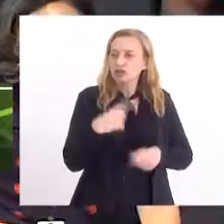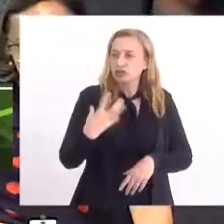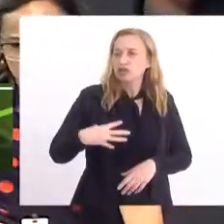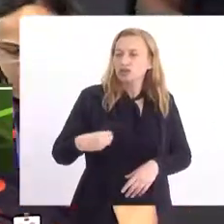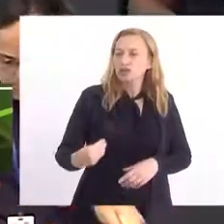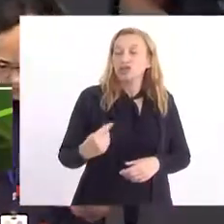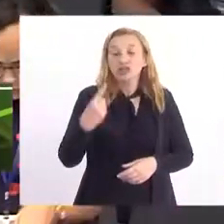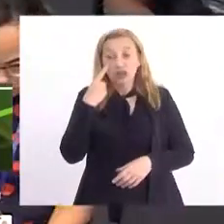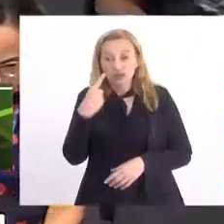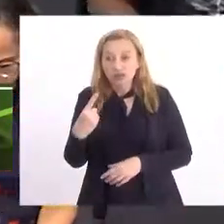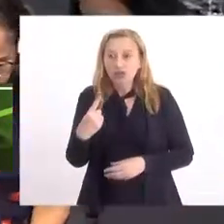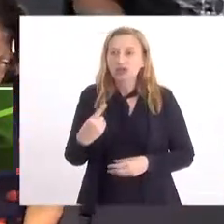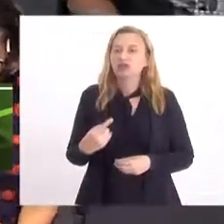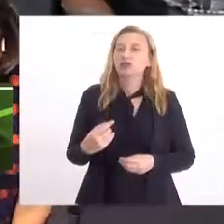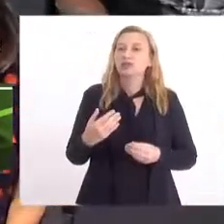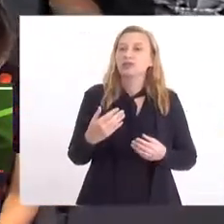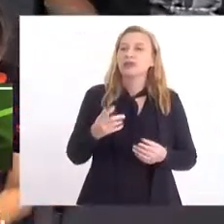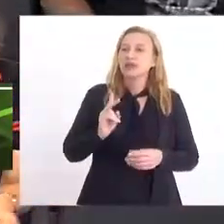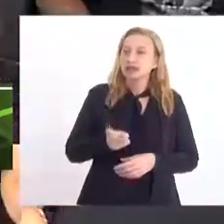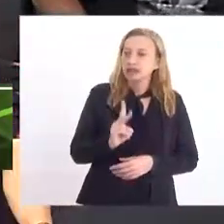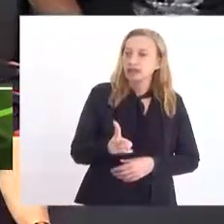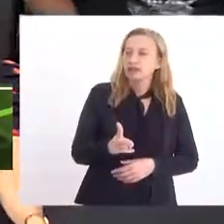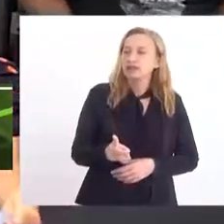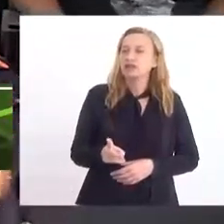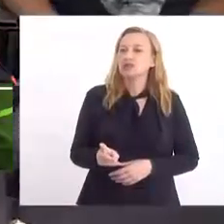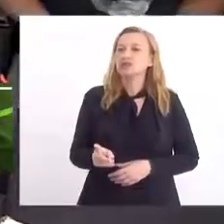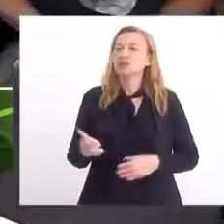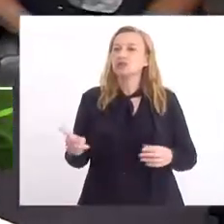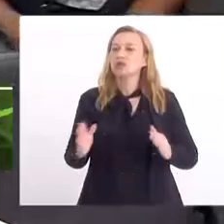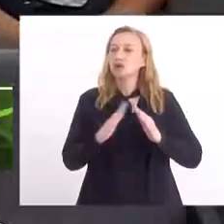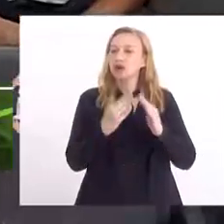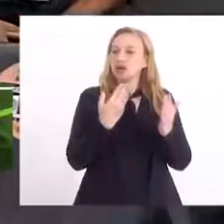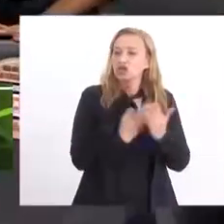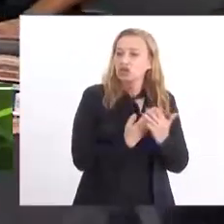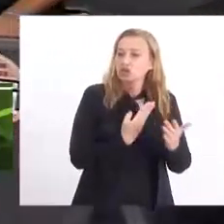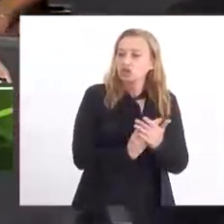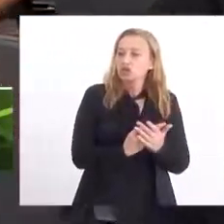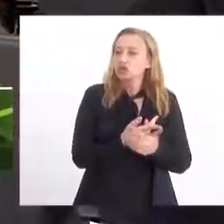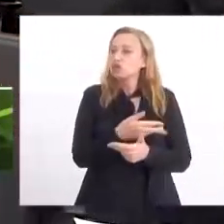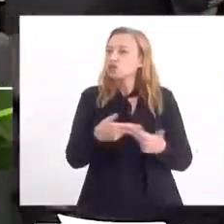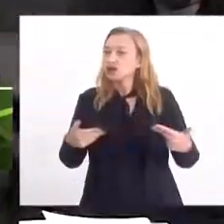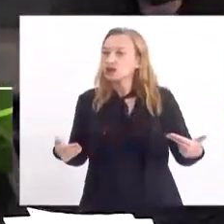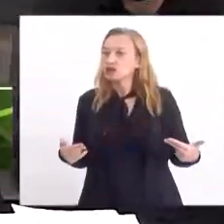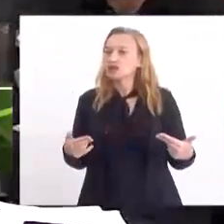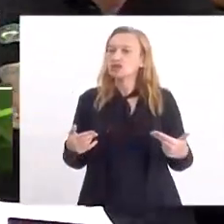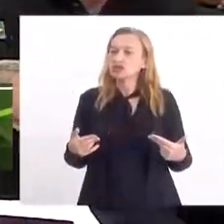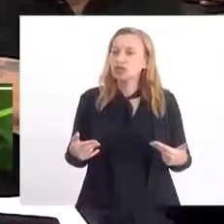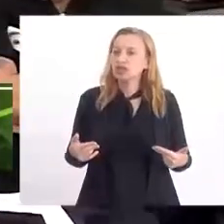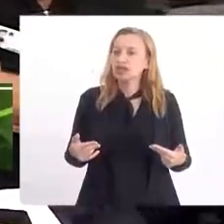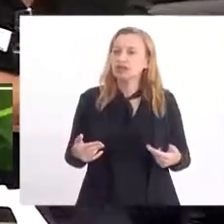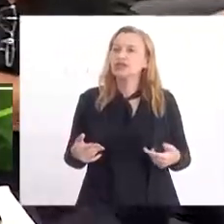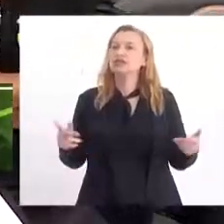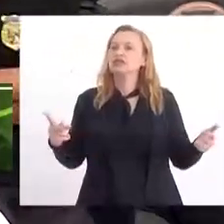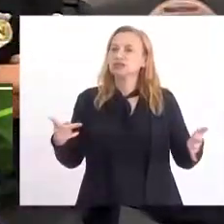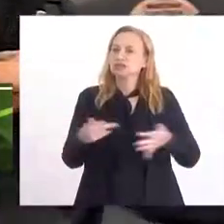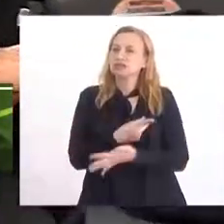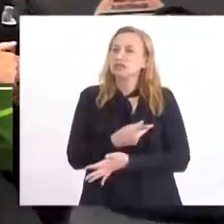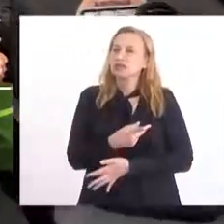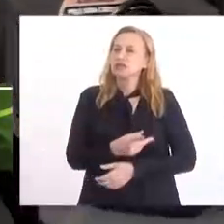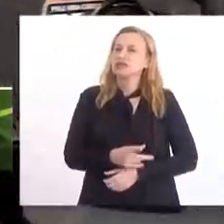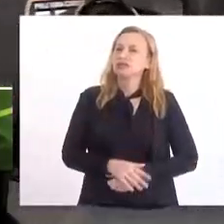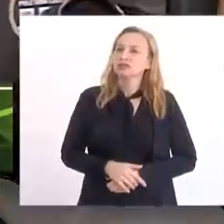está implantando paralelamente com a escola. Então, são muitas coisas que estão acontecendo, que a